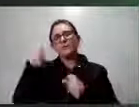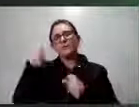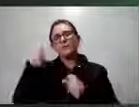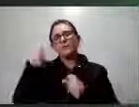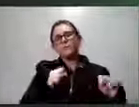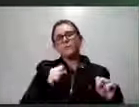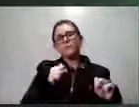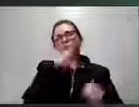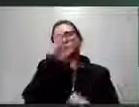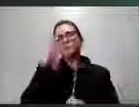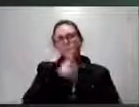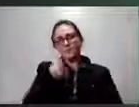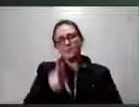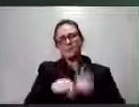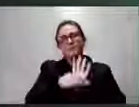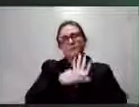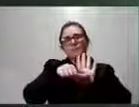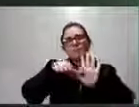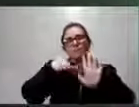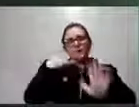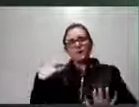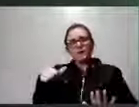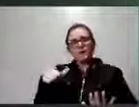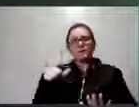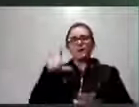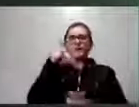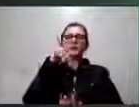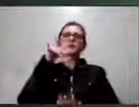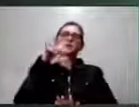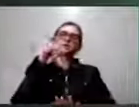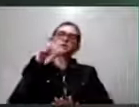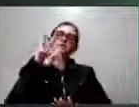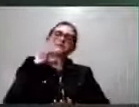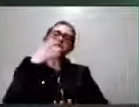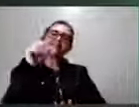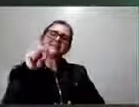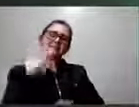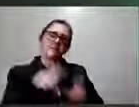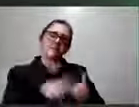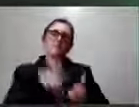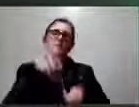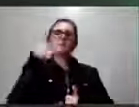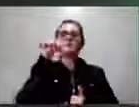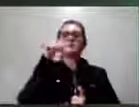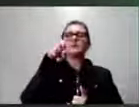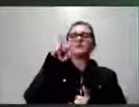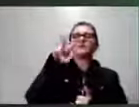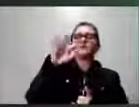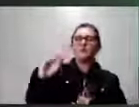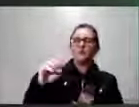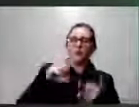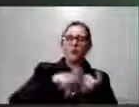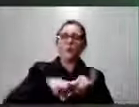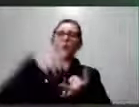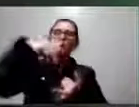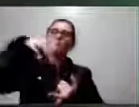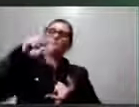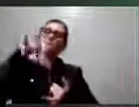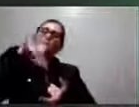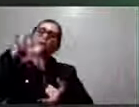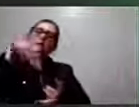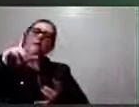aplicar. O primeiro é a distração longitudinal, depois o desvio lateral, e o terceiro ponto é mobilização